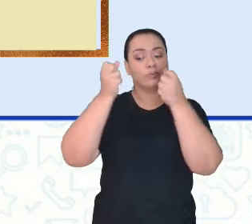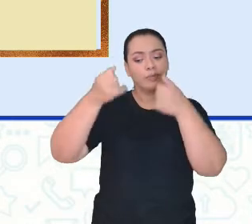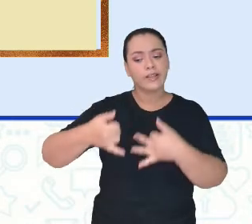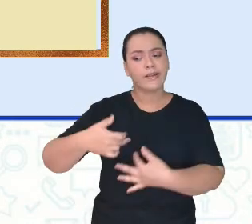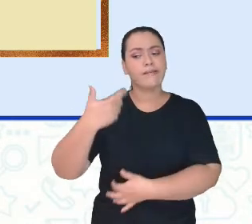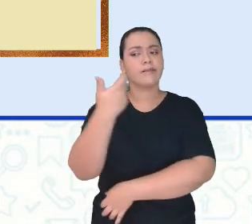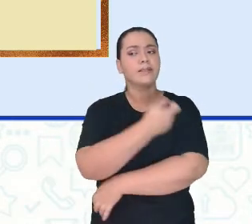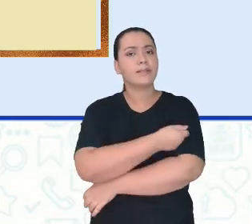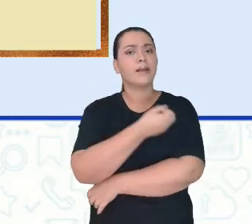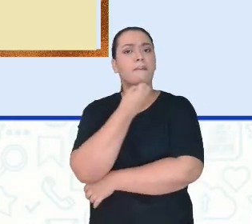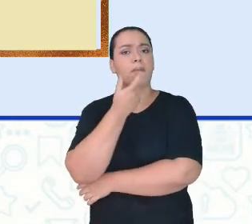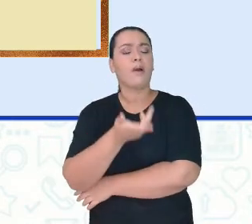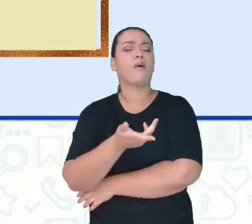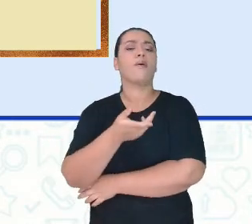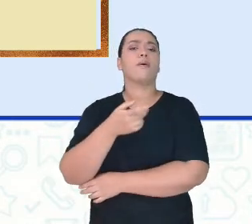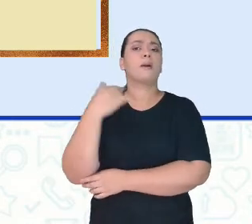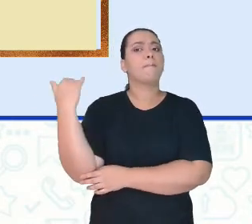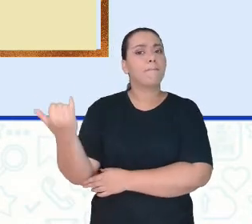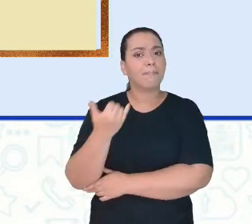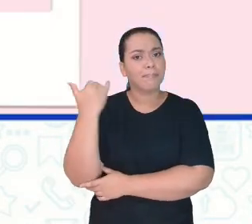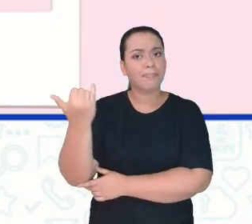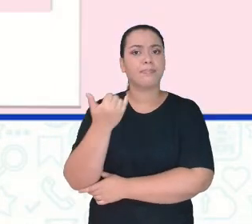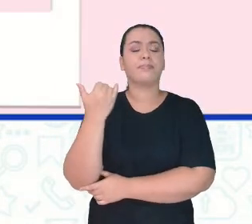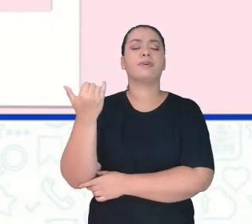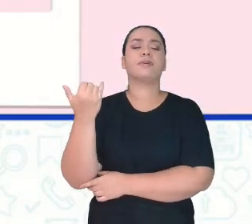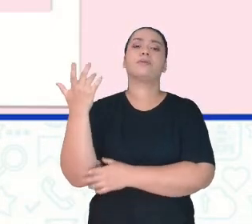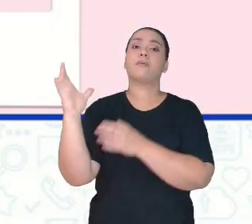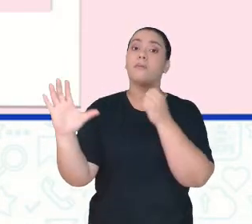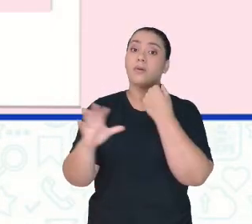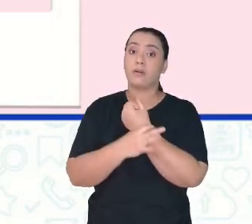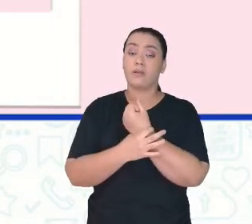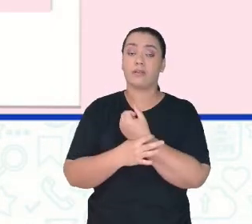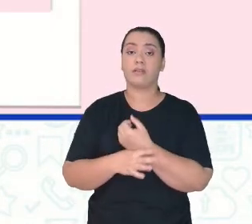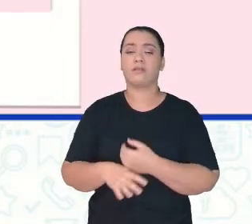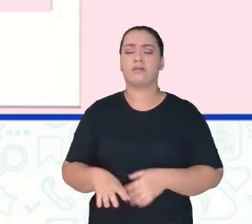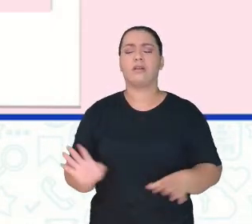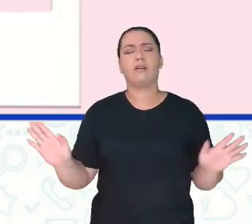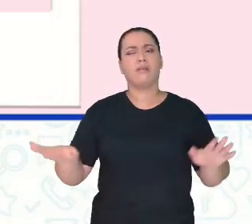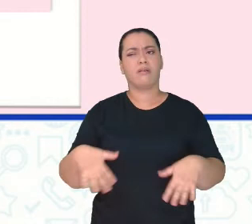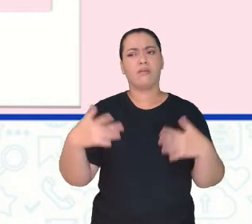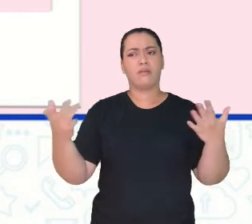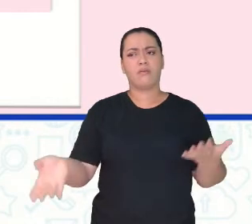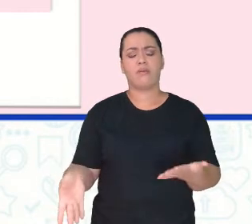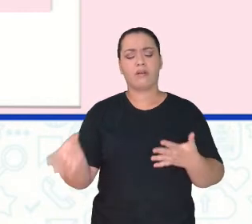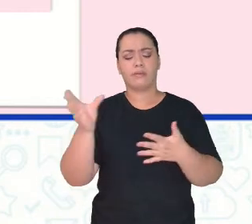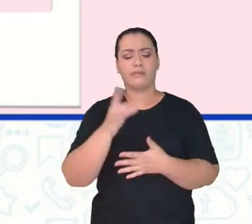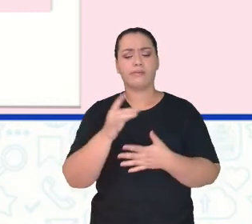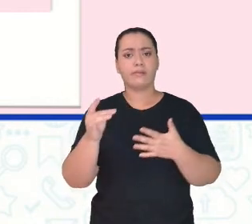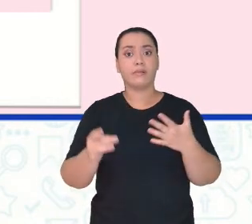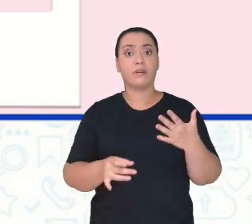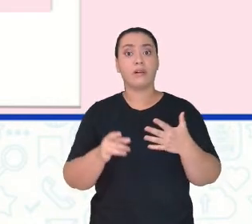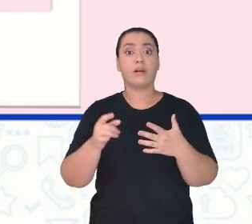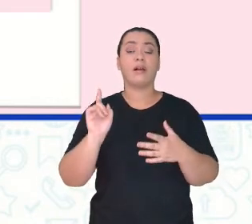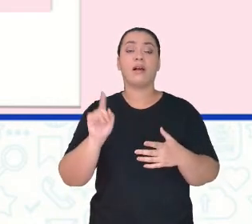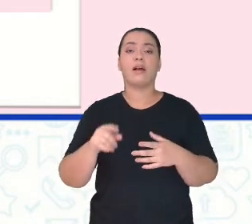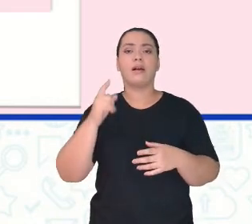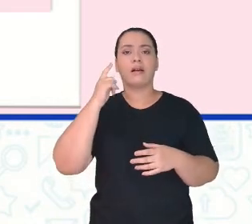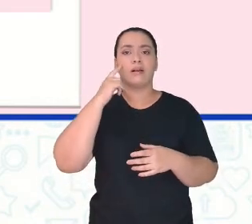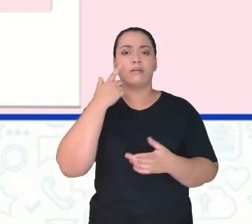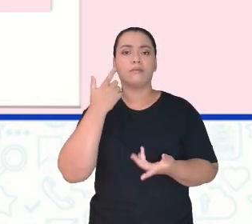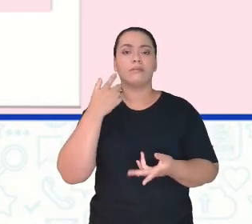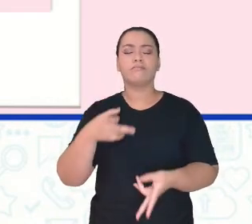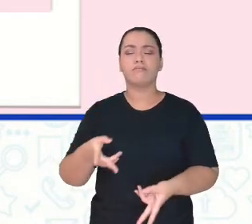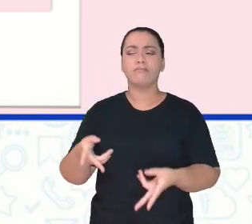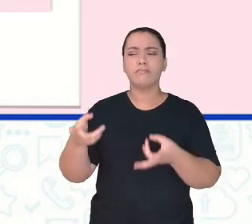vacinar é importante, que a vacinação protege. E quais elementos visuais fazem o público se interessar pela